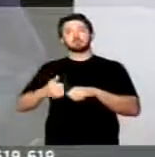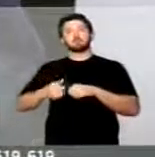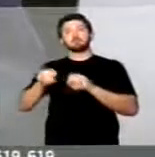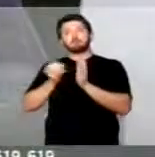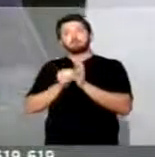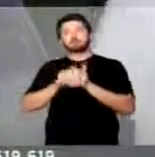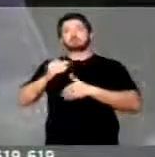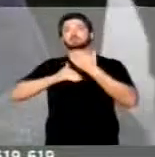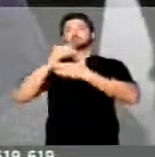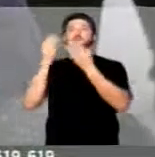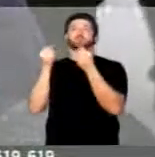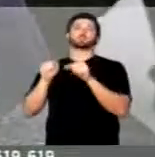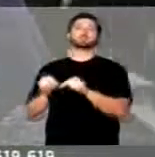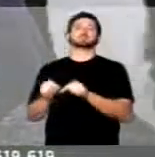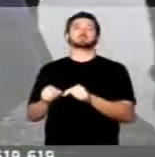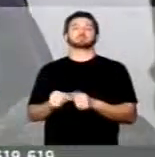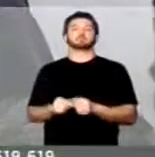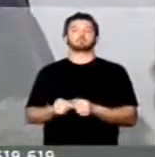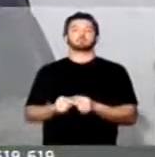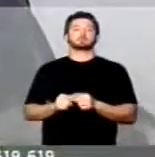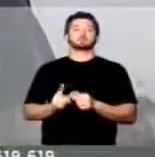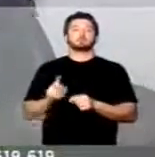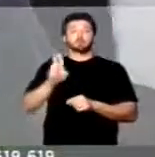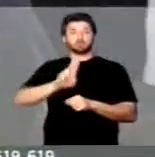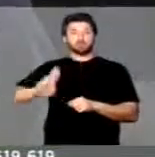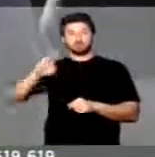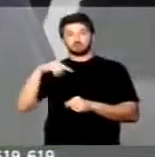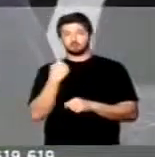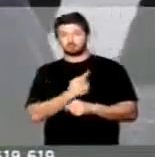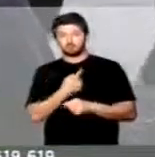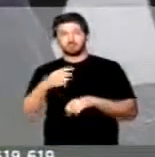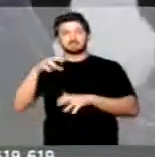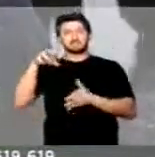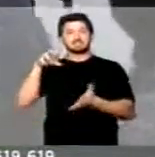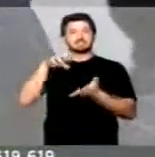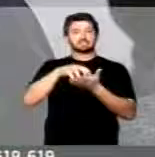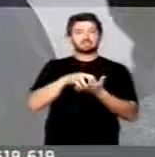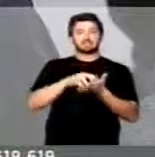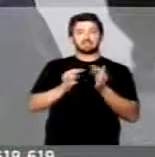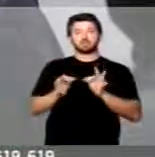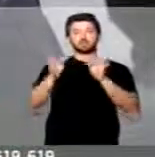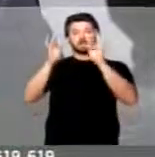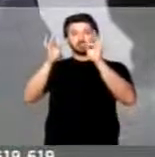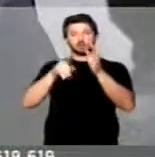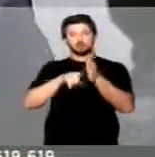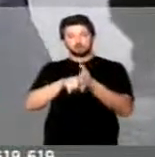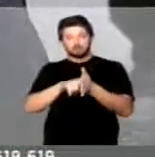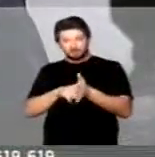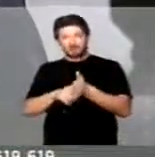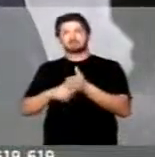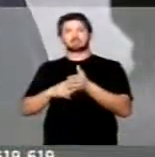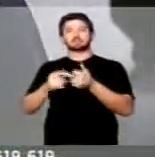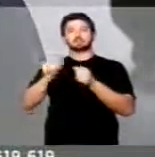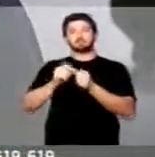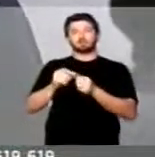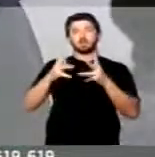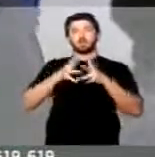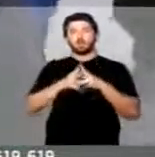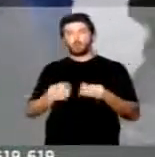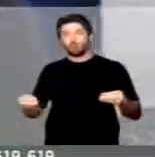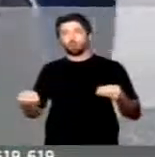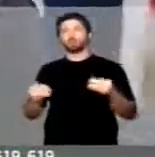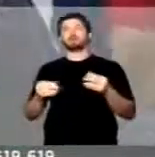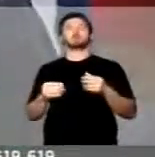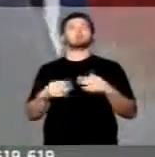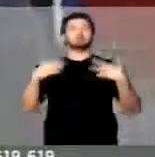ainda evoluir nesse quesito. As nossas universidades, os centros tecnológicos que fazem pesquisas, que trazem curas e